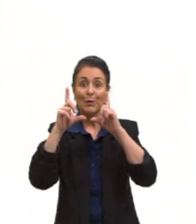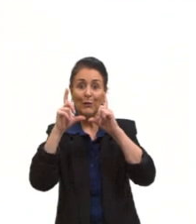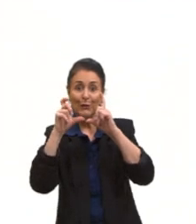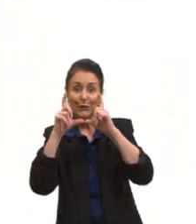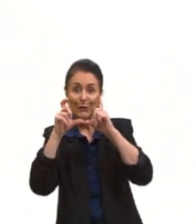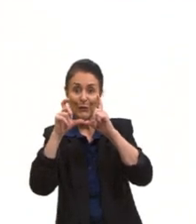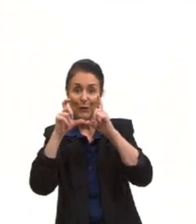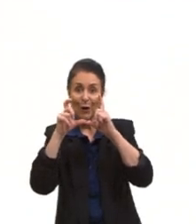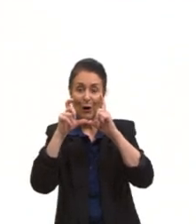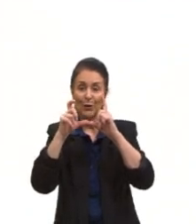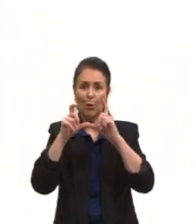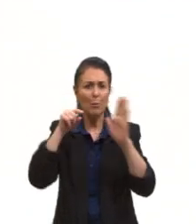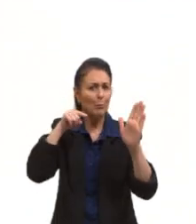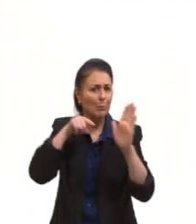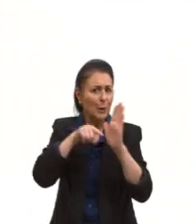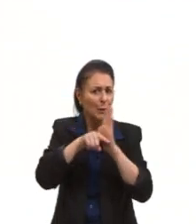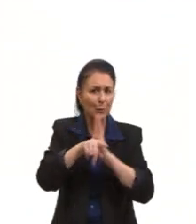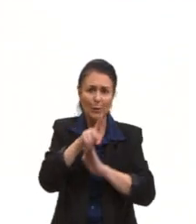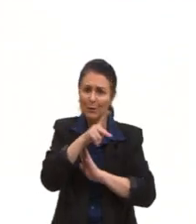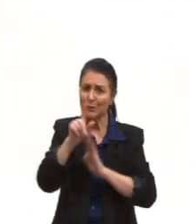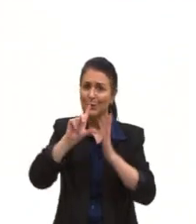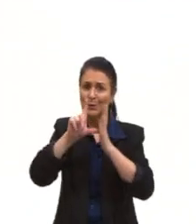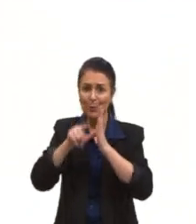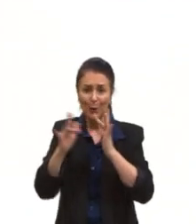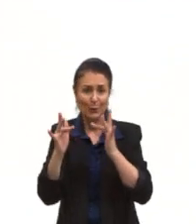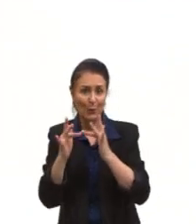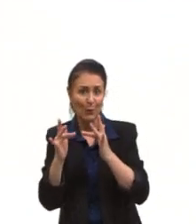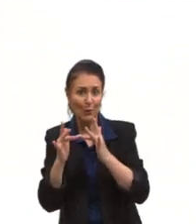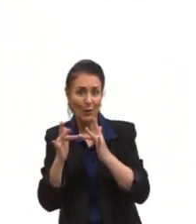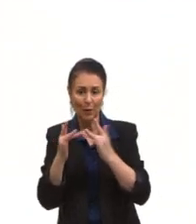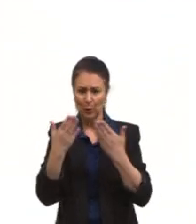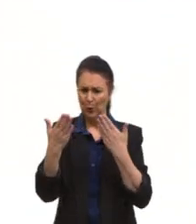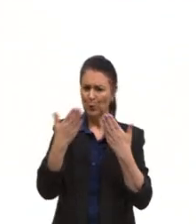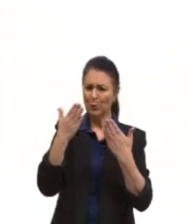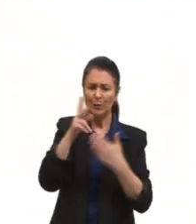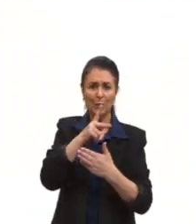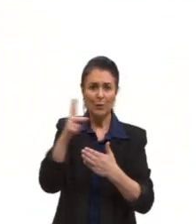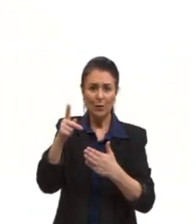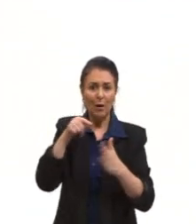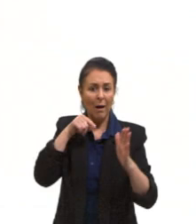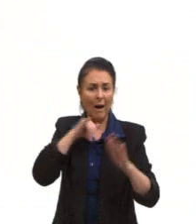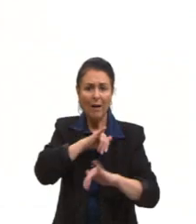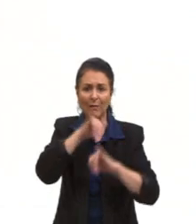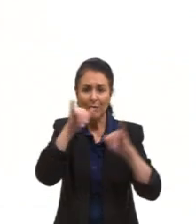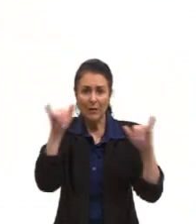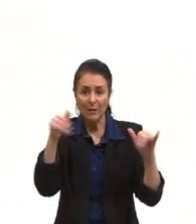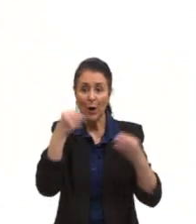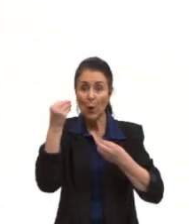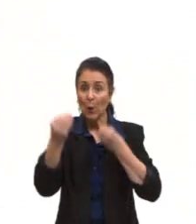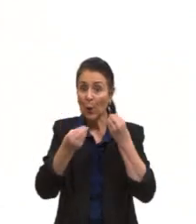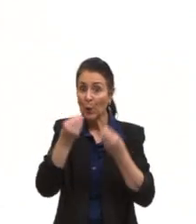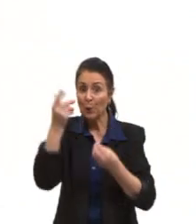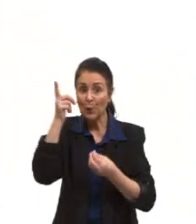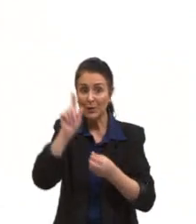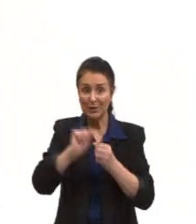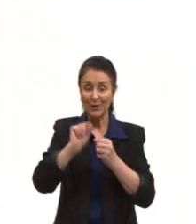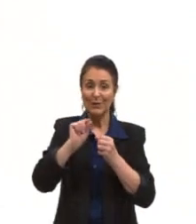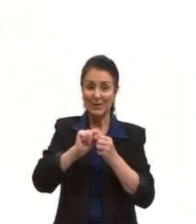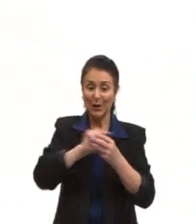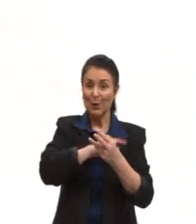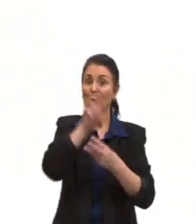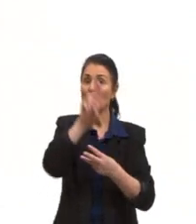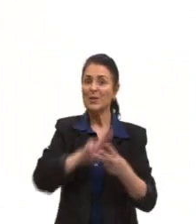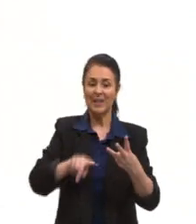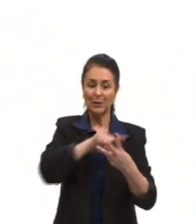vocês congele me perguntem lá se vocês têm dúvidas Como vocês conseguiram aplicar essas três técnicas do esqui midoes querem do